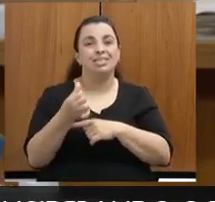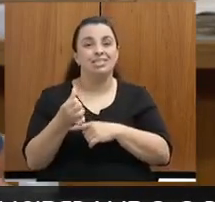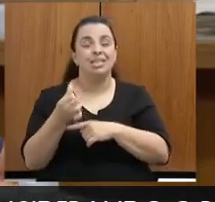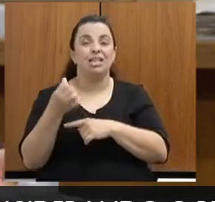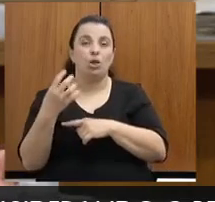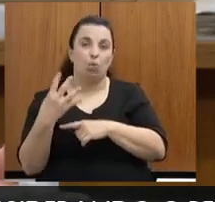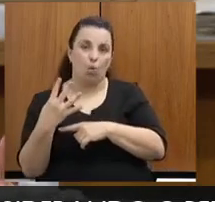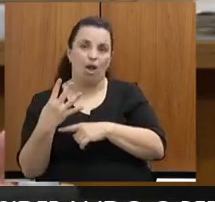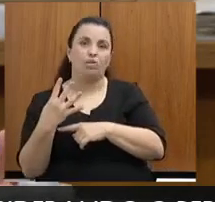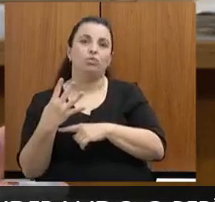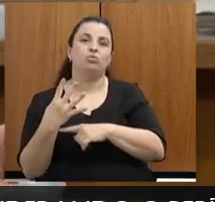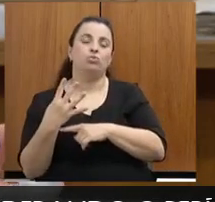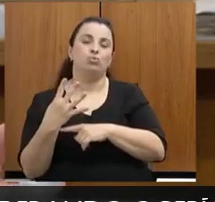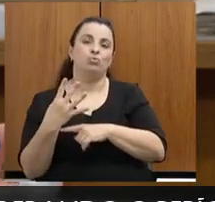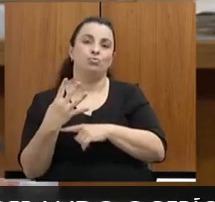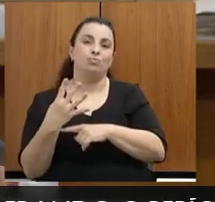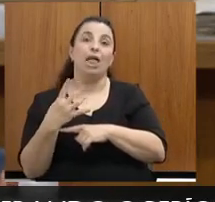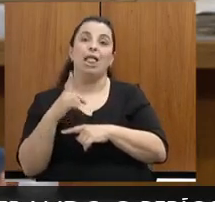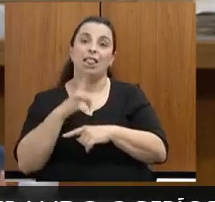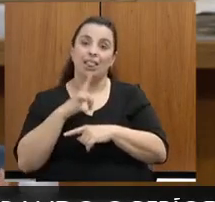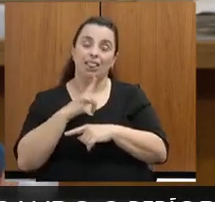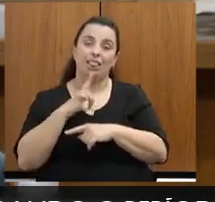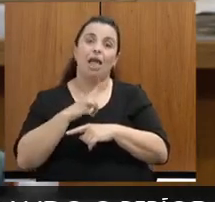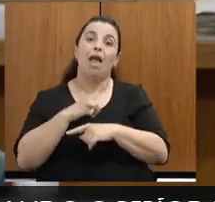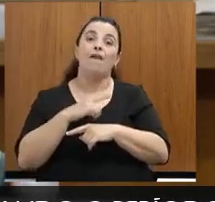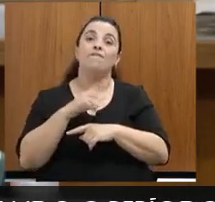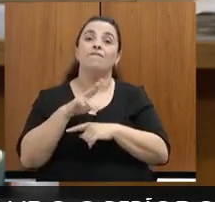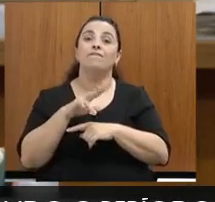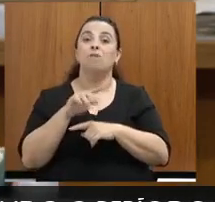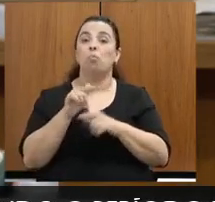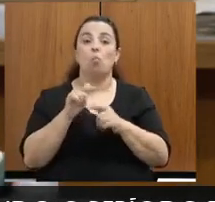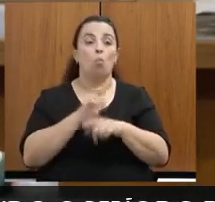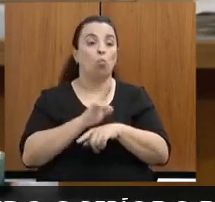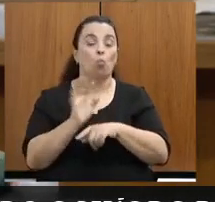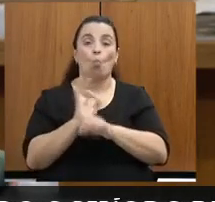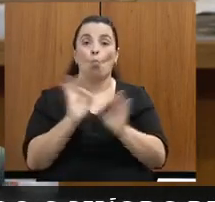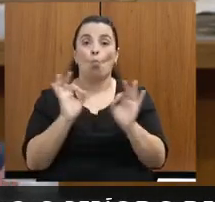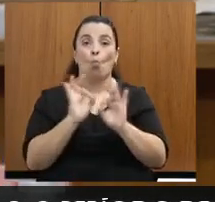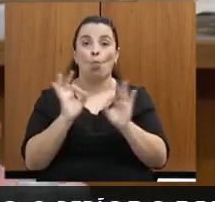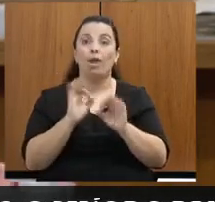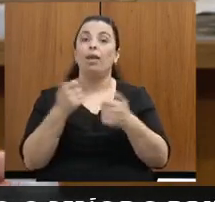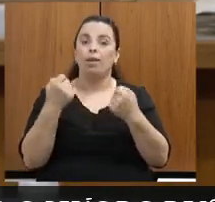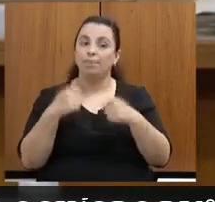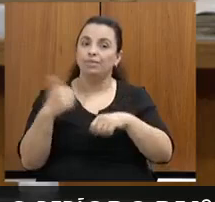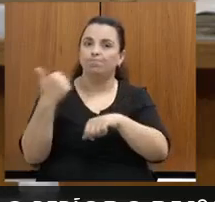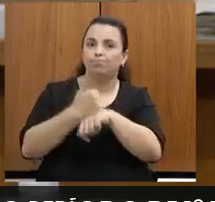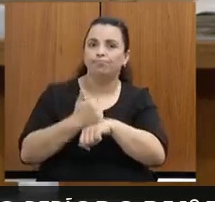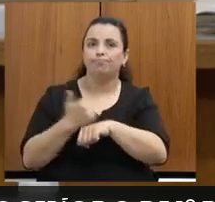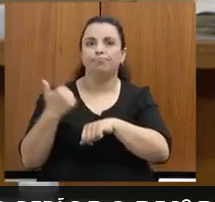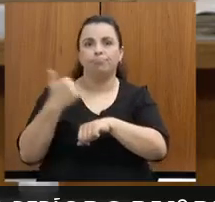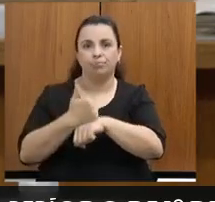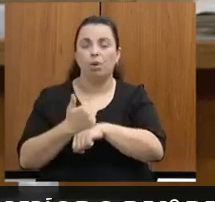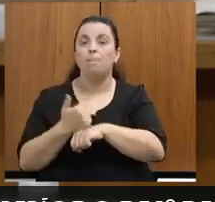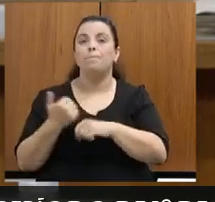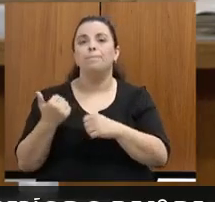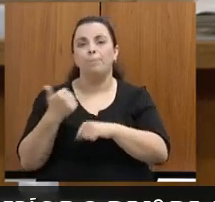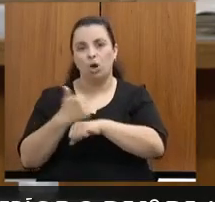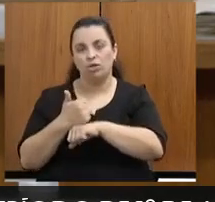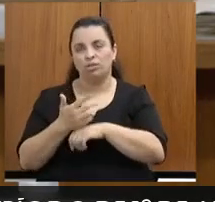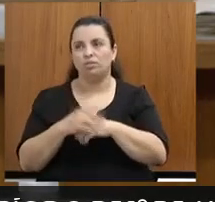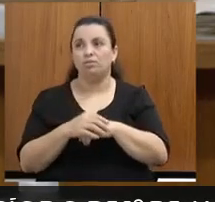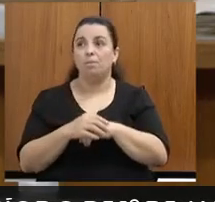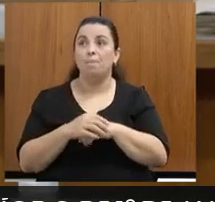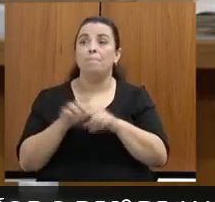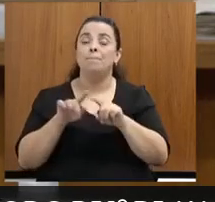nós vamos nós vamos aí ter esses ingressos mas aquele nós vamos continuar com o déficit de praticamente